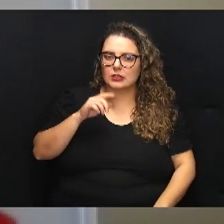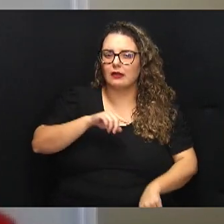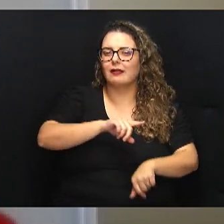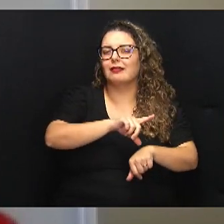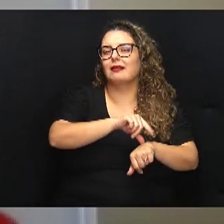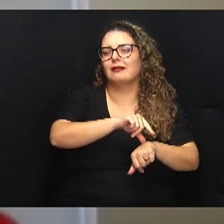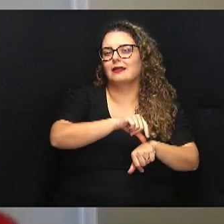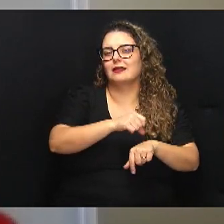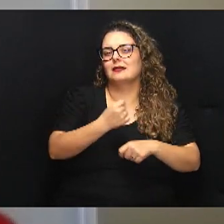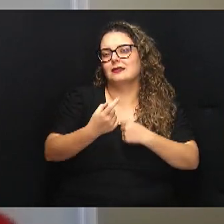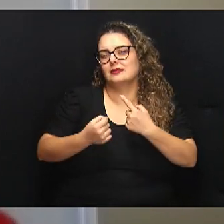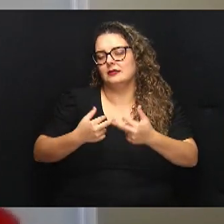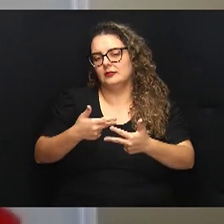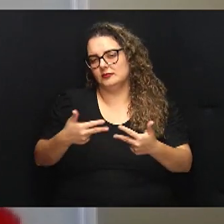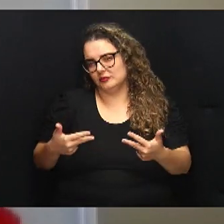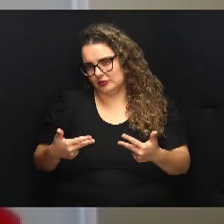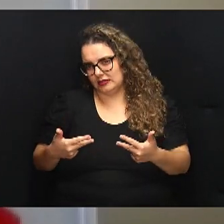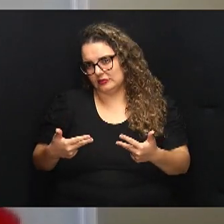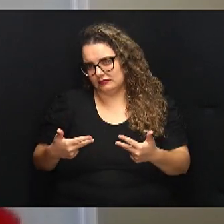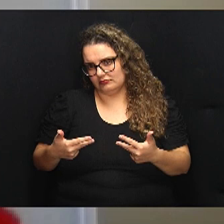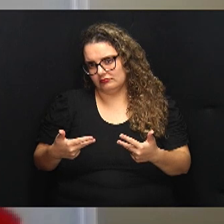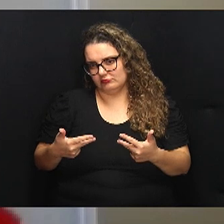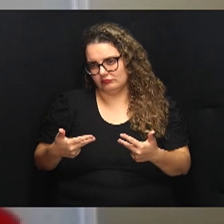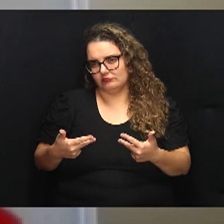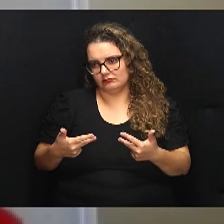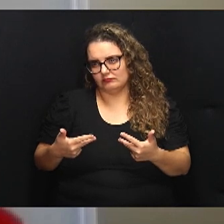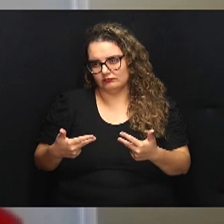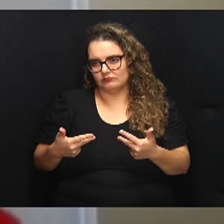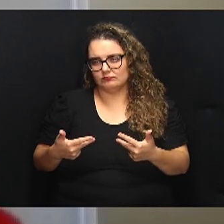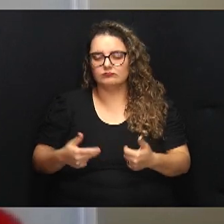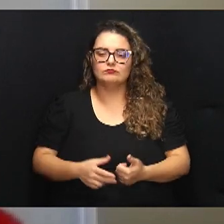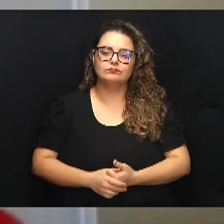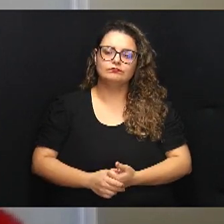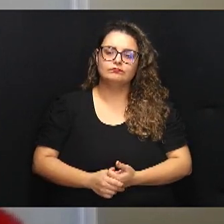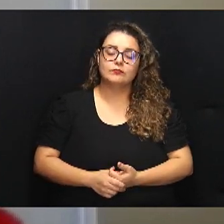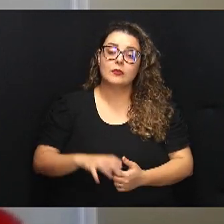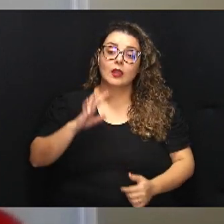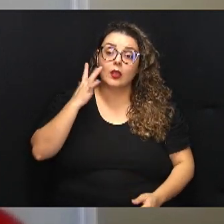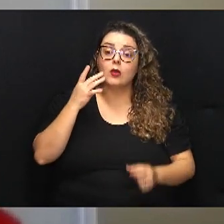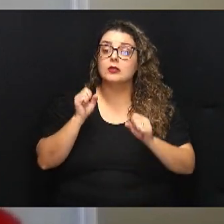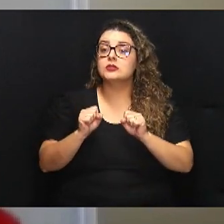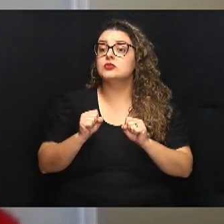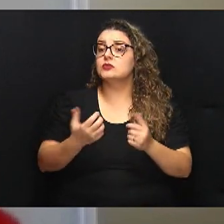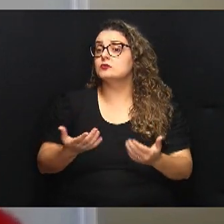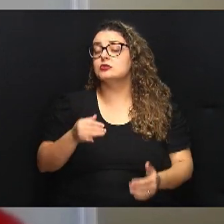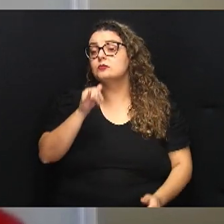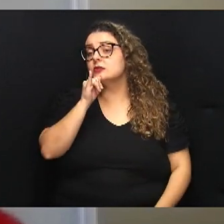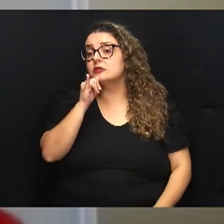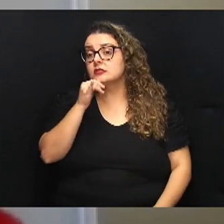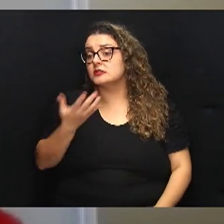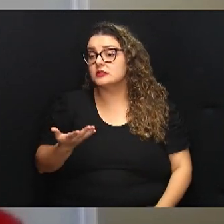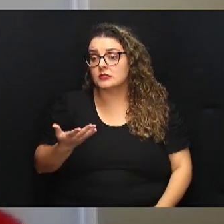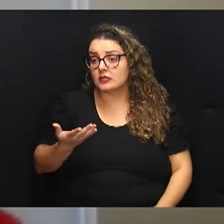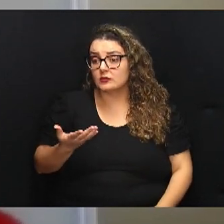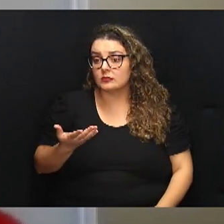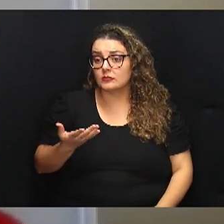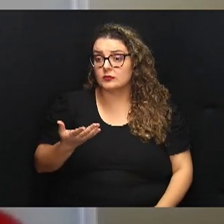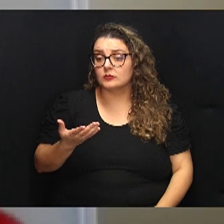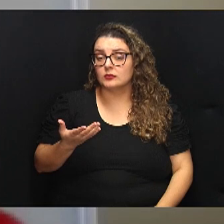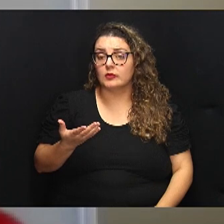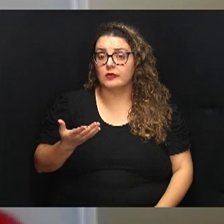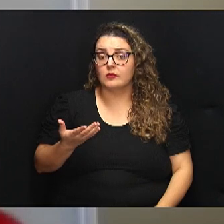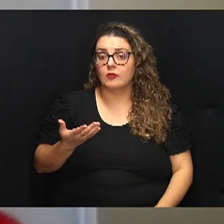algumas questões. Eu acho que ela poderia, por exemplo, abordar a questão